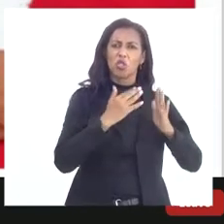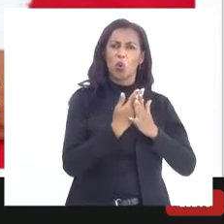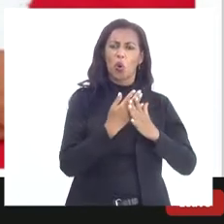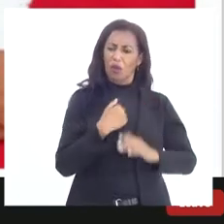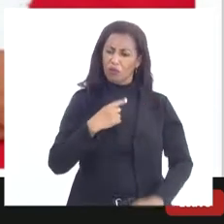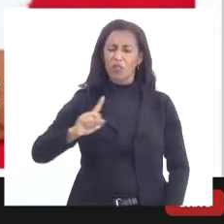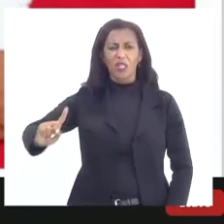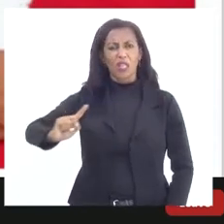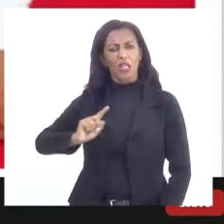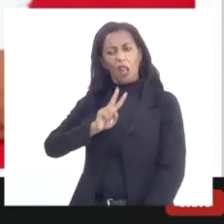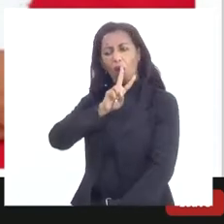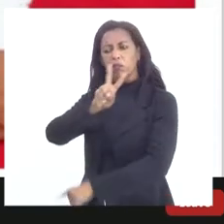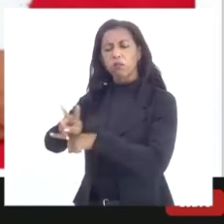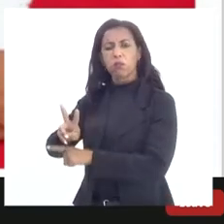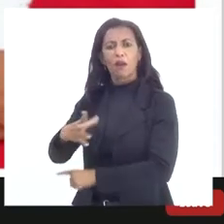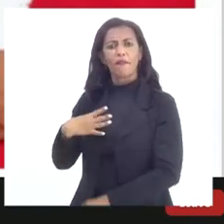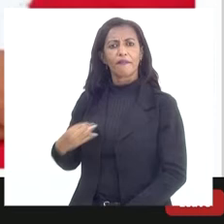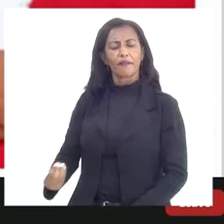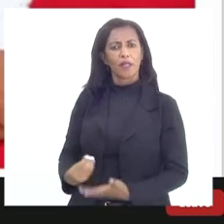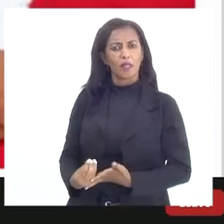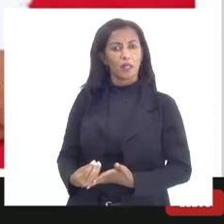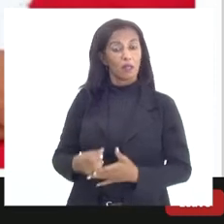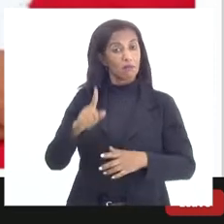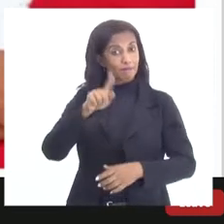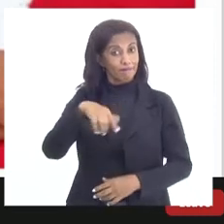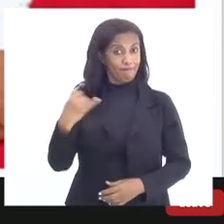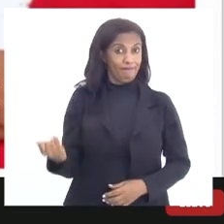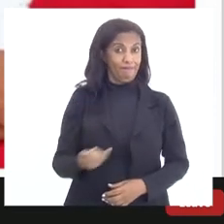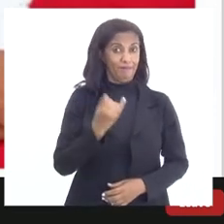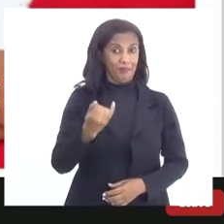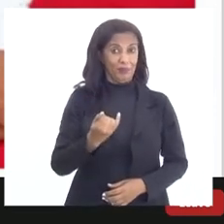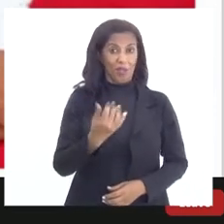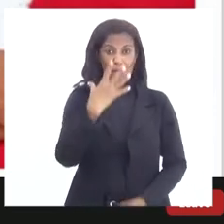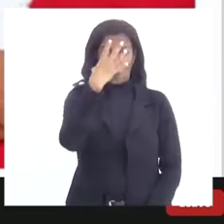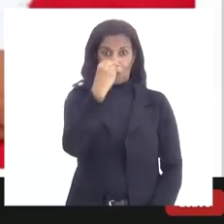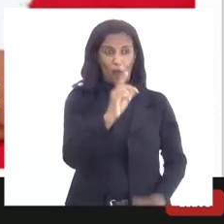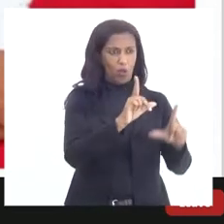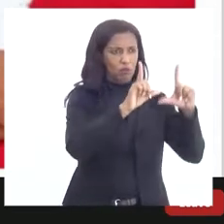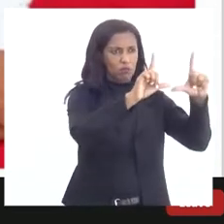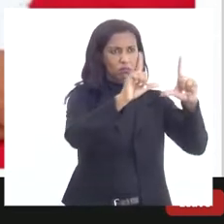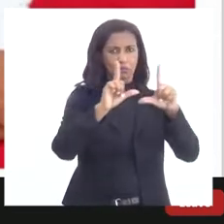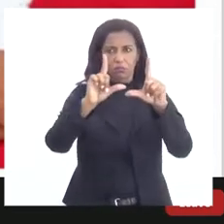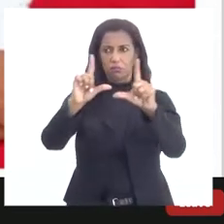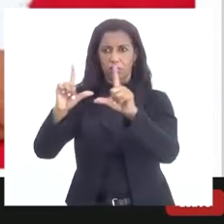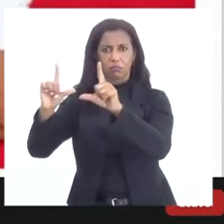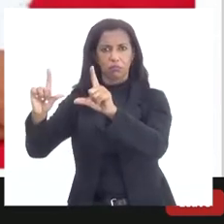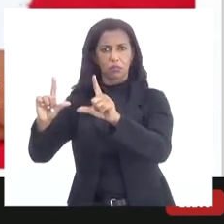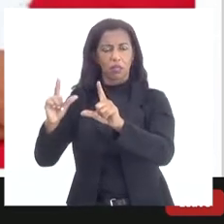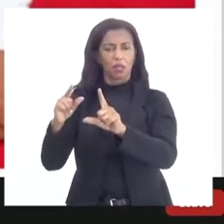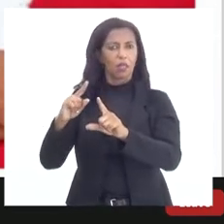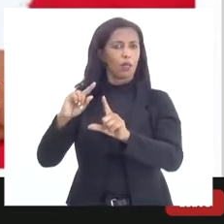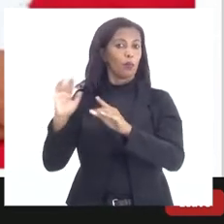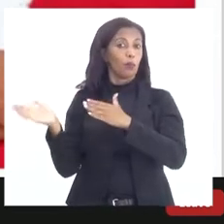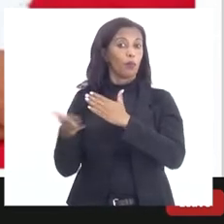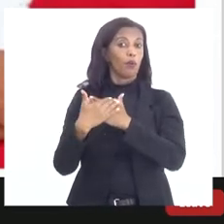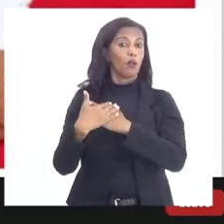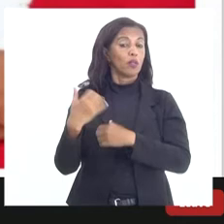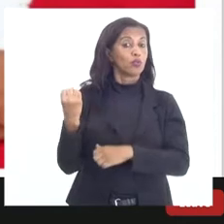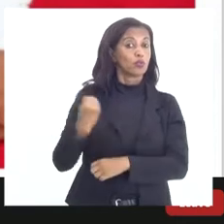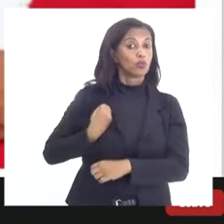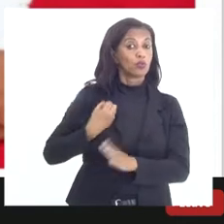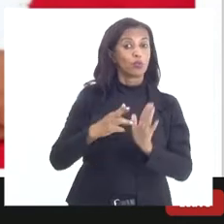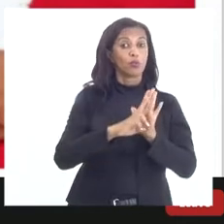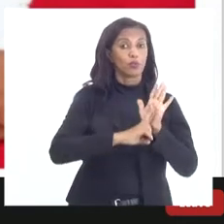defender. Então, eu acho muito importante trazer os rostos por trás dos números dos relatórios, né? E